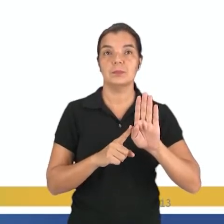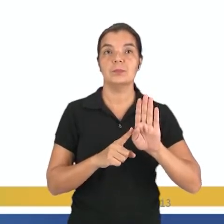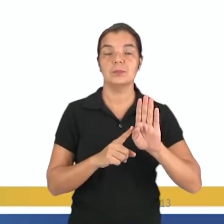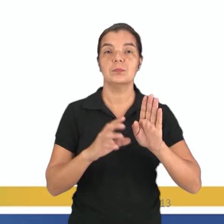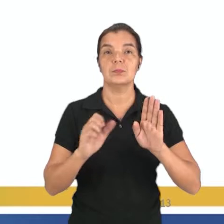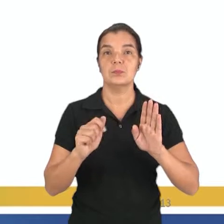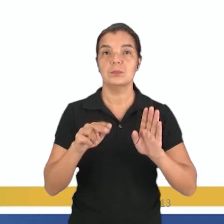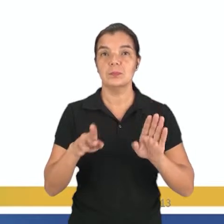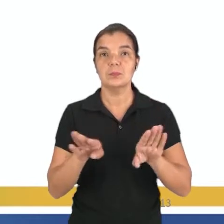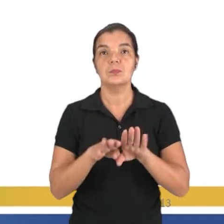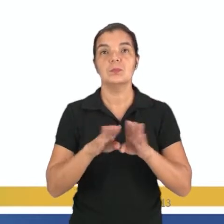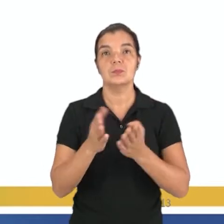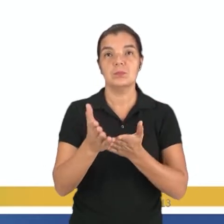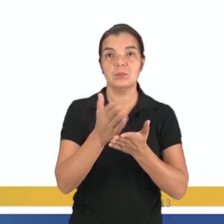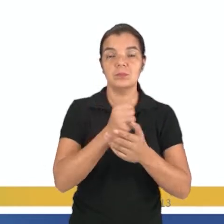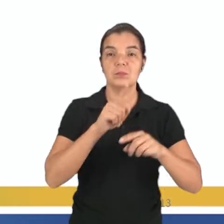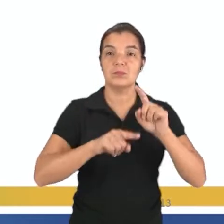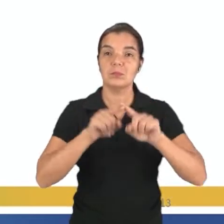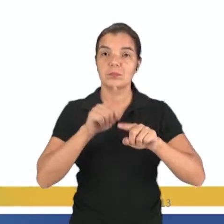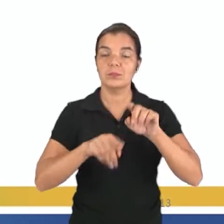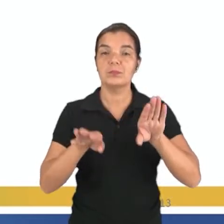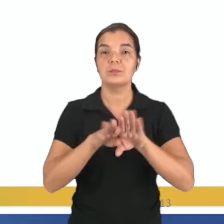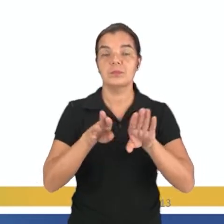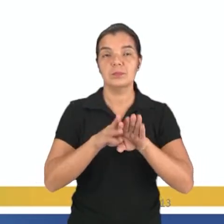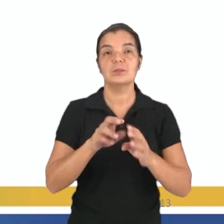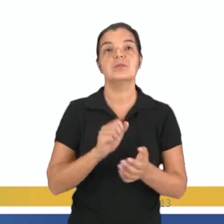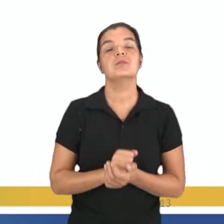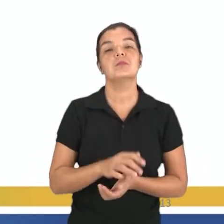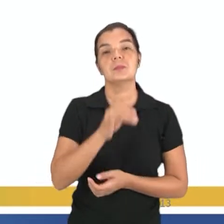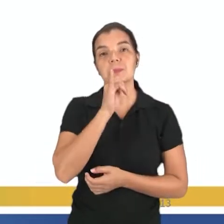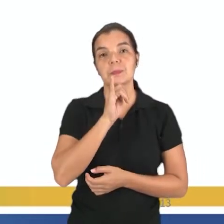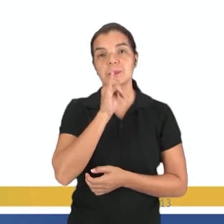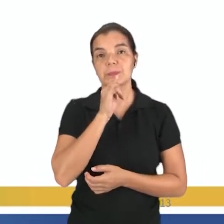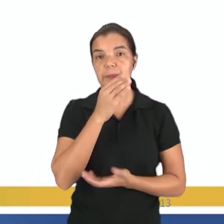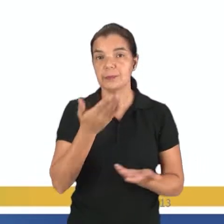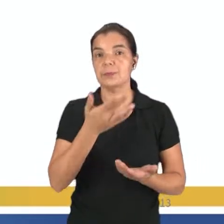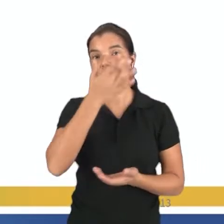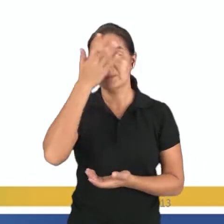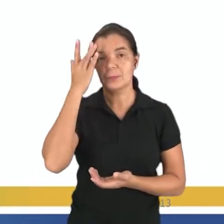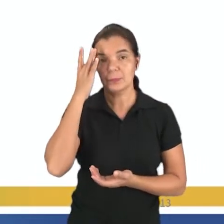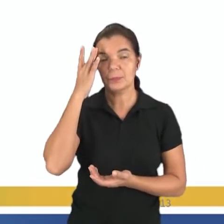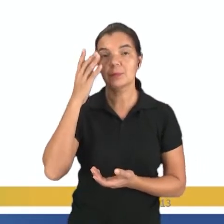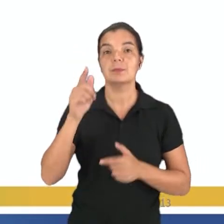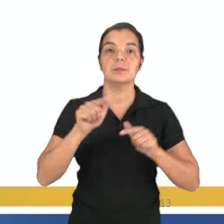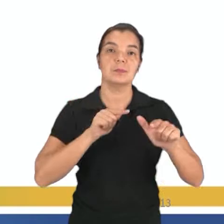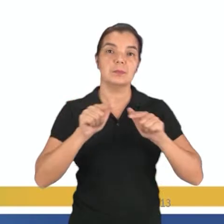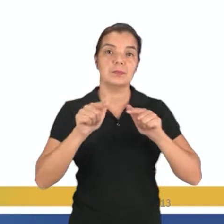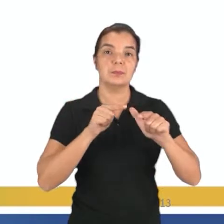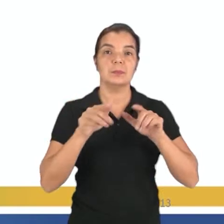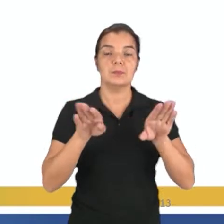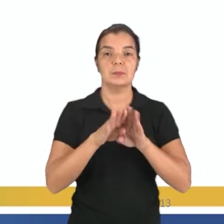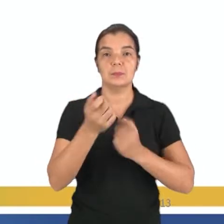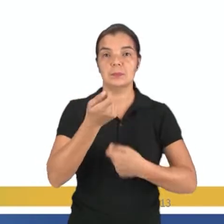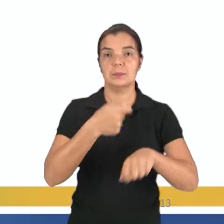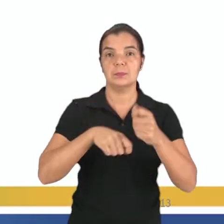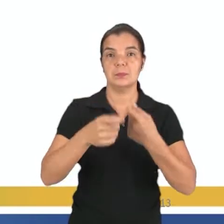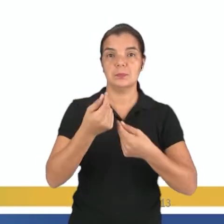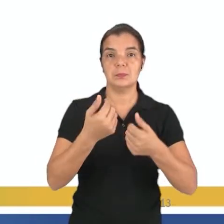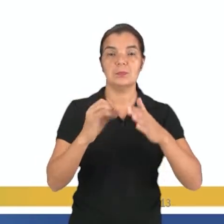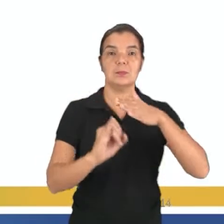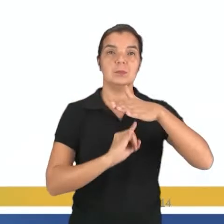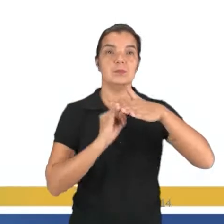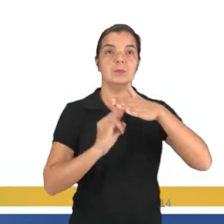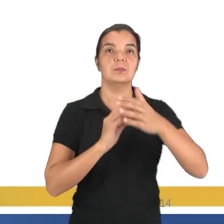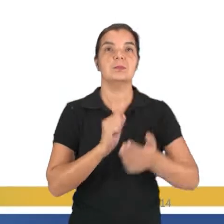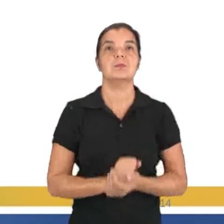camelôs, autônomos, catadores de material reciclável, são exemplos típicos de pessoas que trabalham na economia